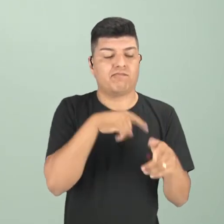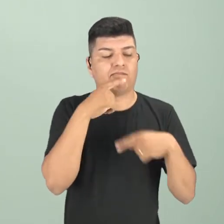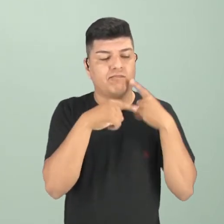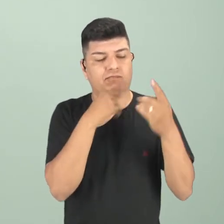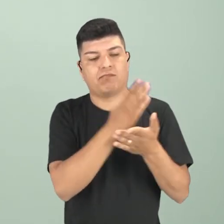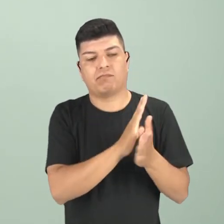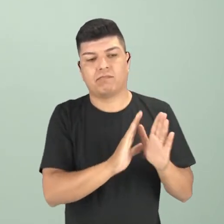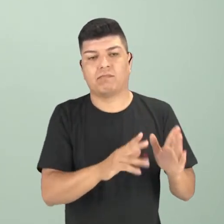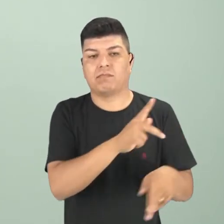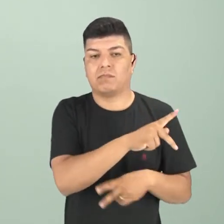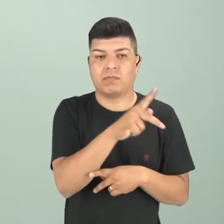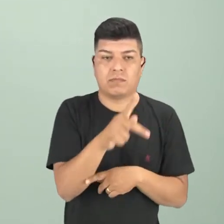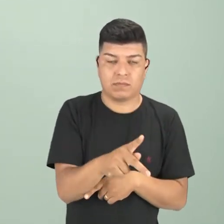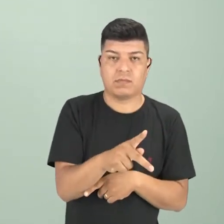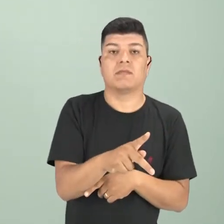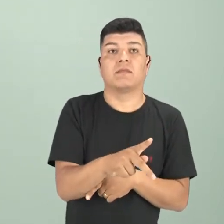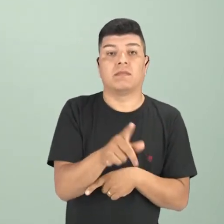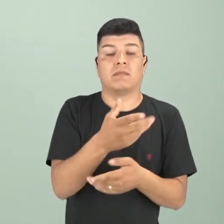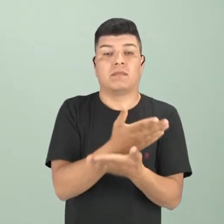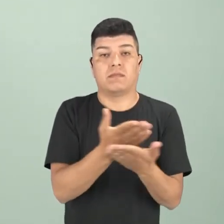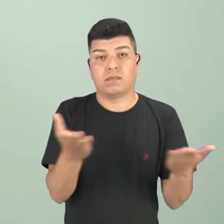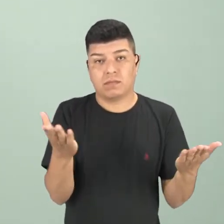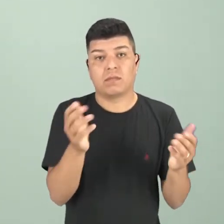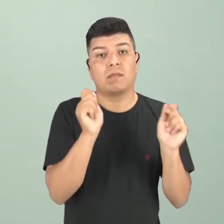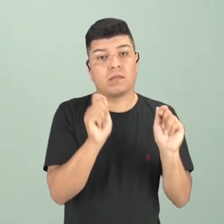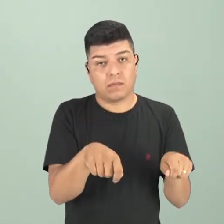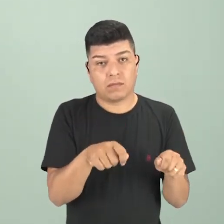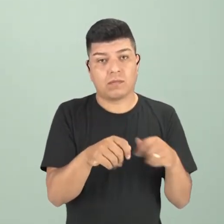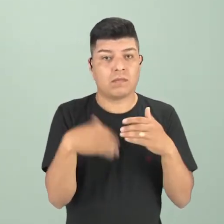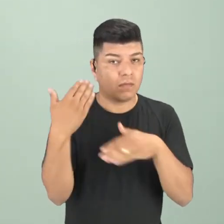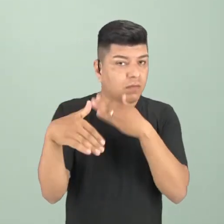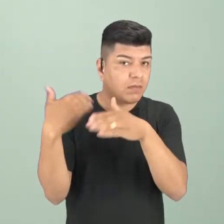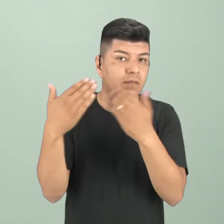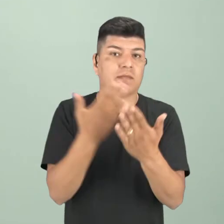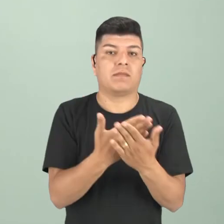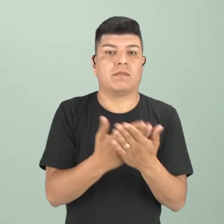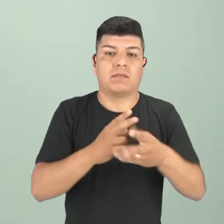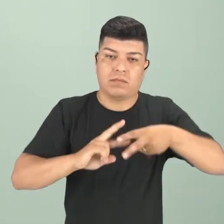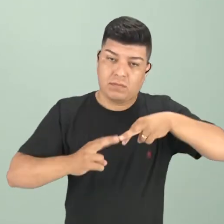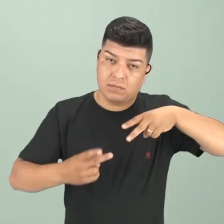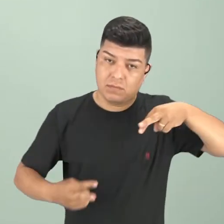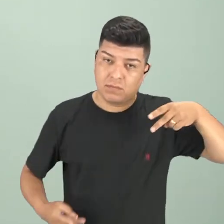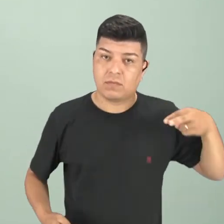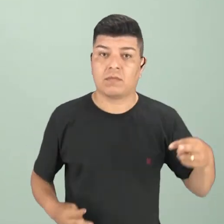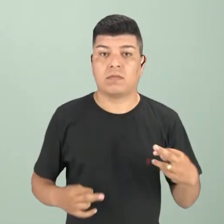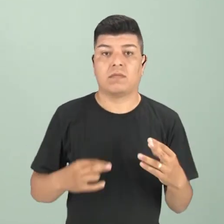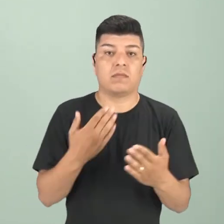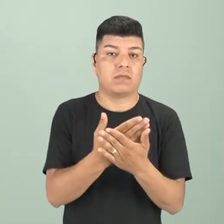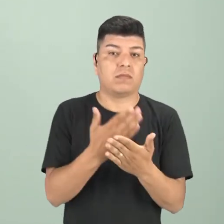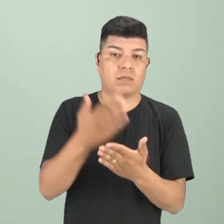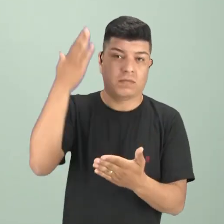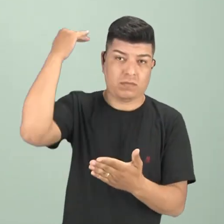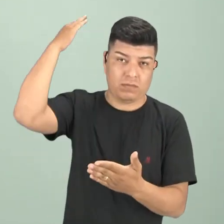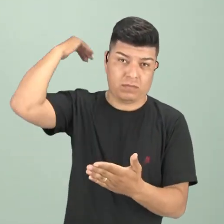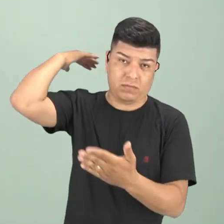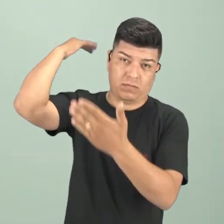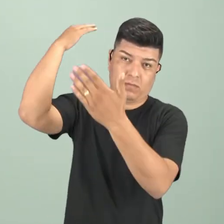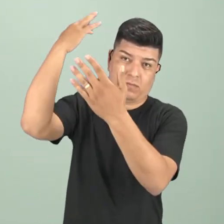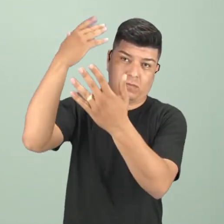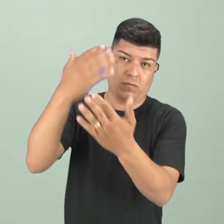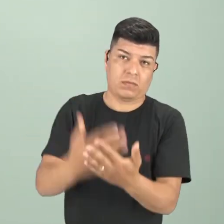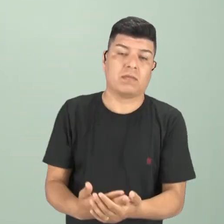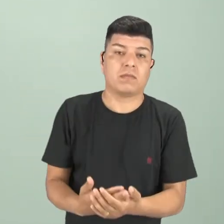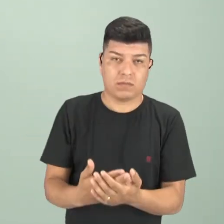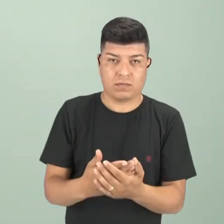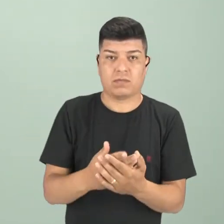tirem dúvidas com seus professores para que vocês possam avançar nesse estudo de genético desde as aulas são a gente começou a trabalhar